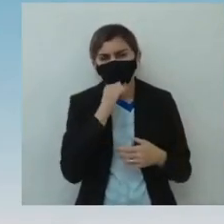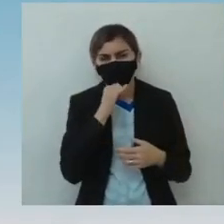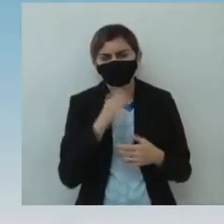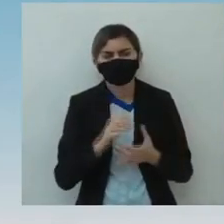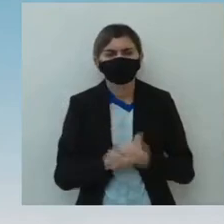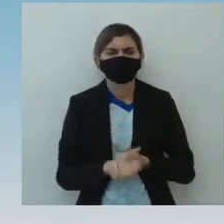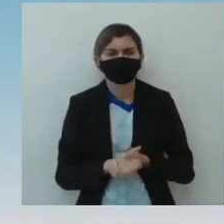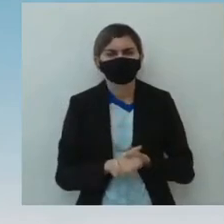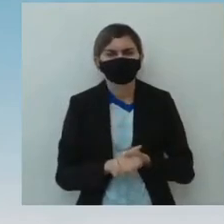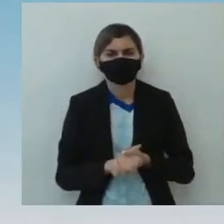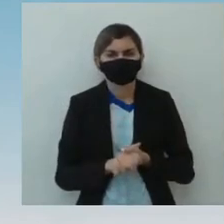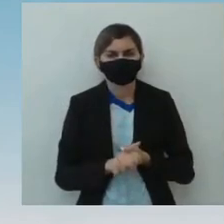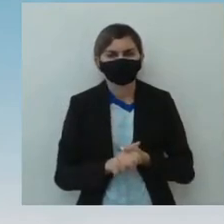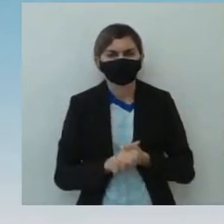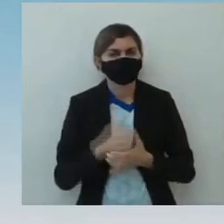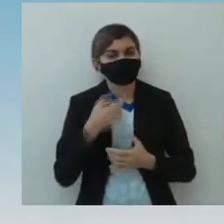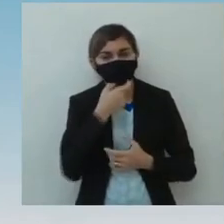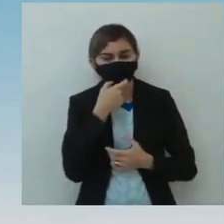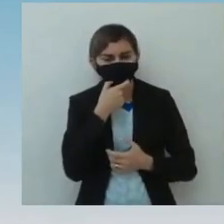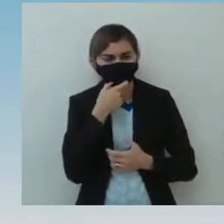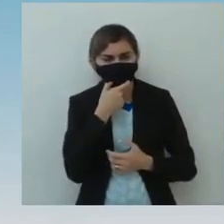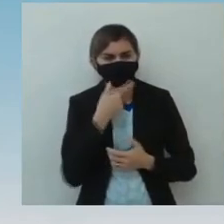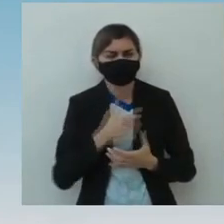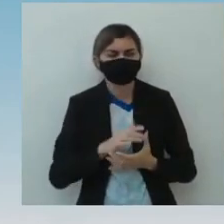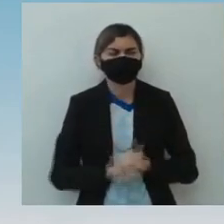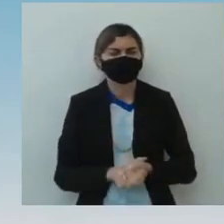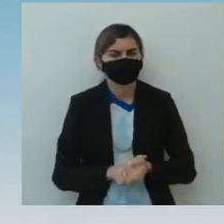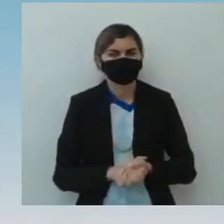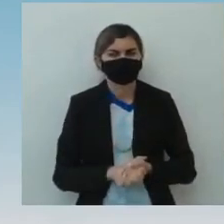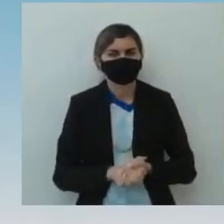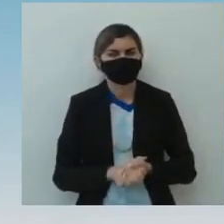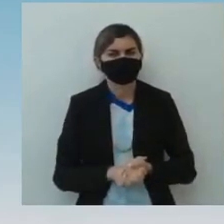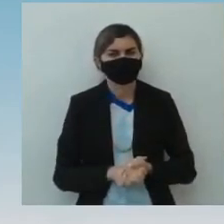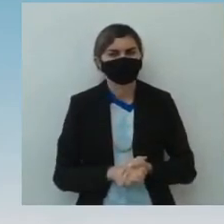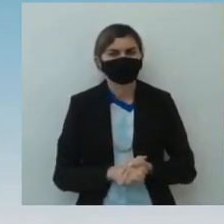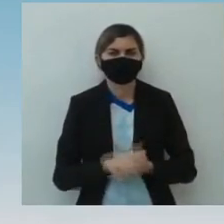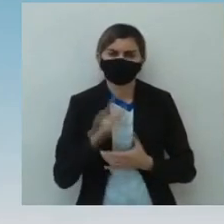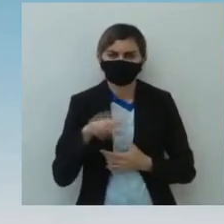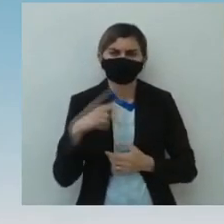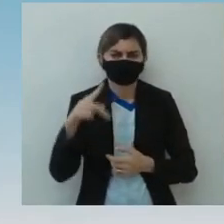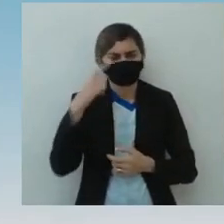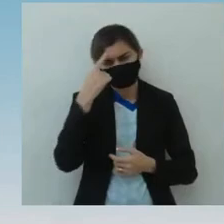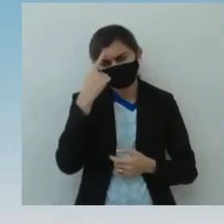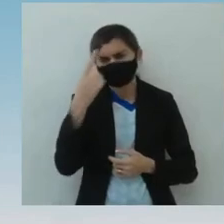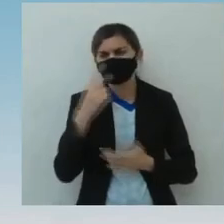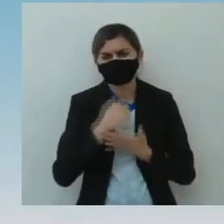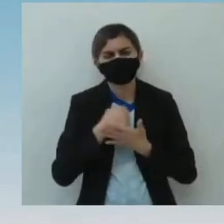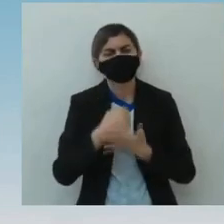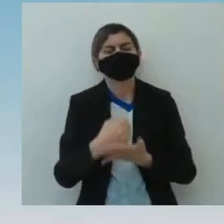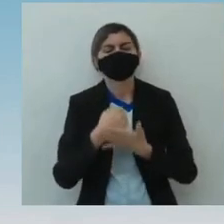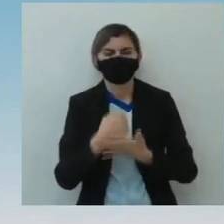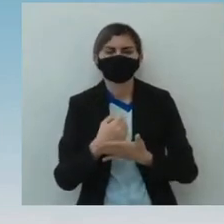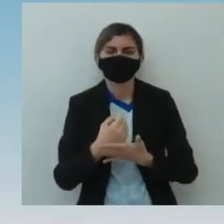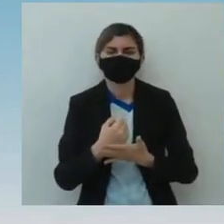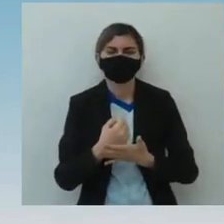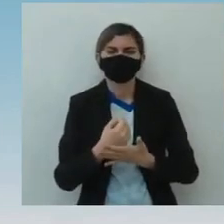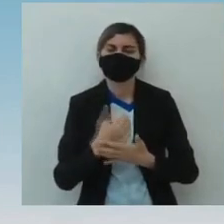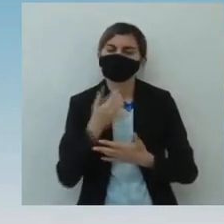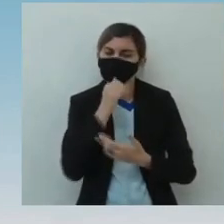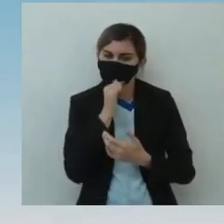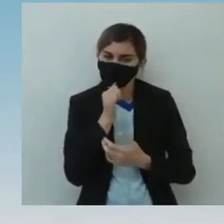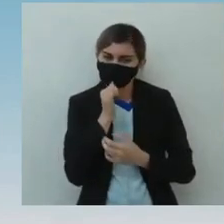or name of the sun o Power é essa ideia apoiada pô